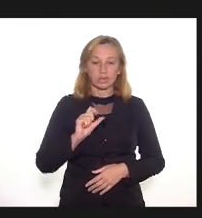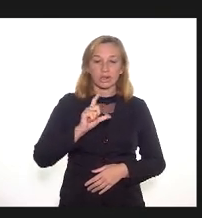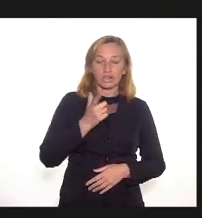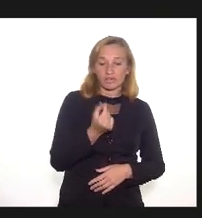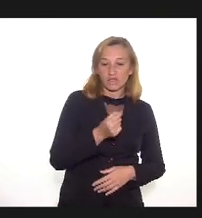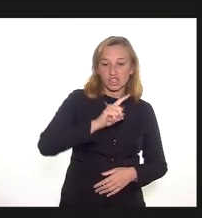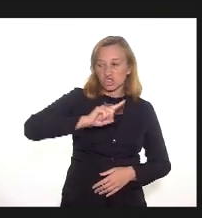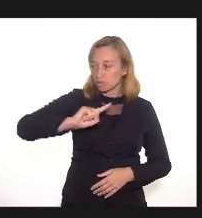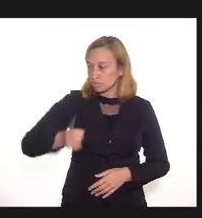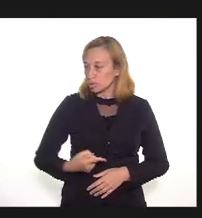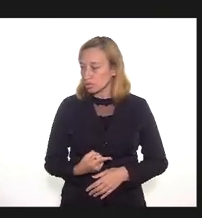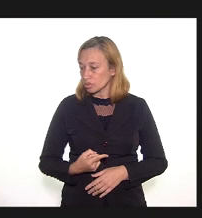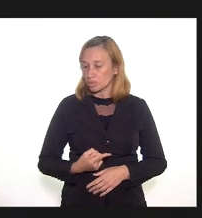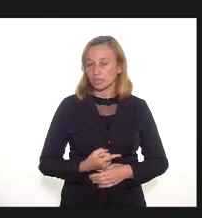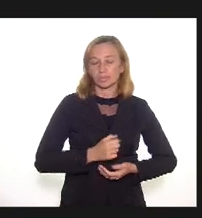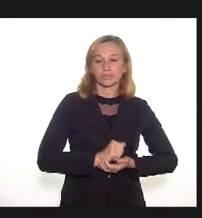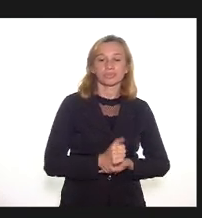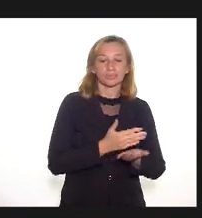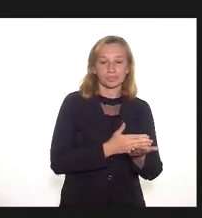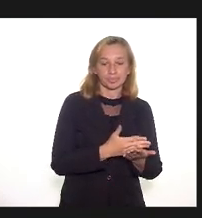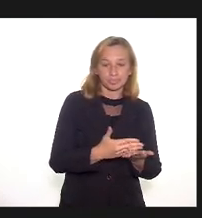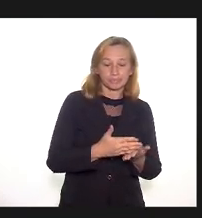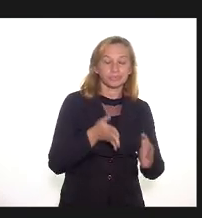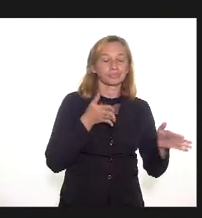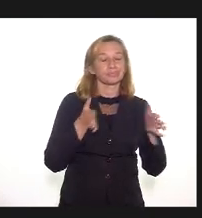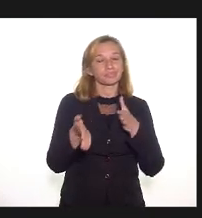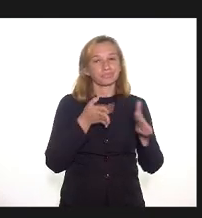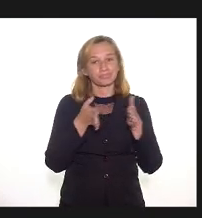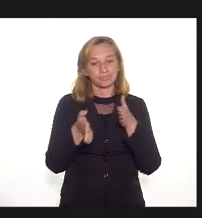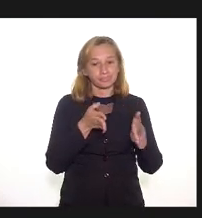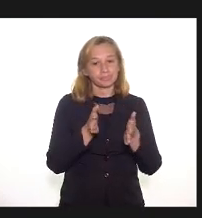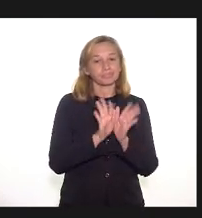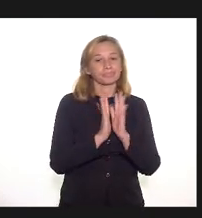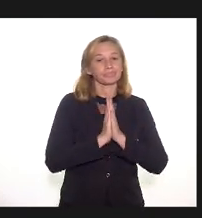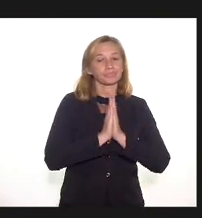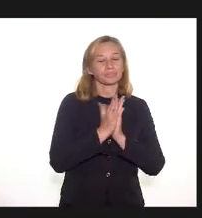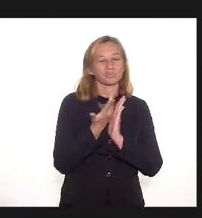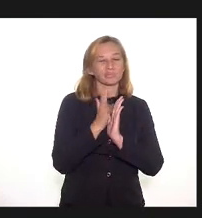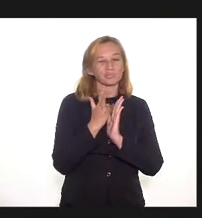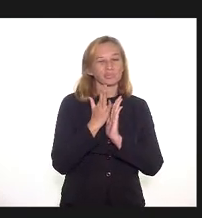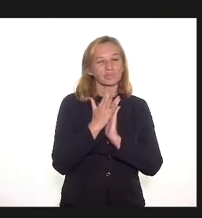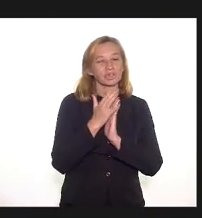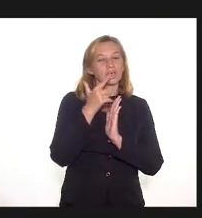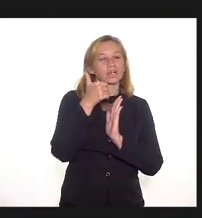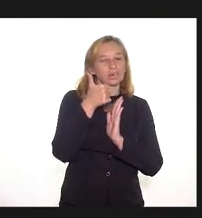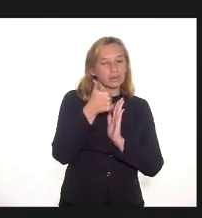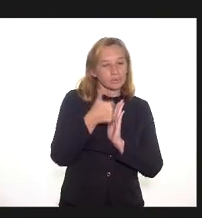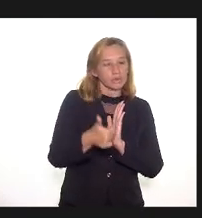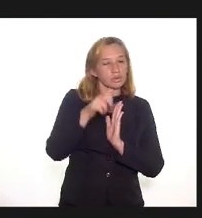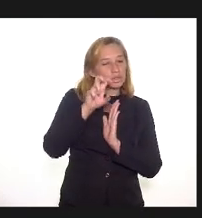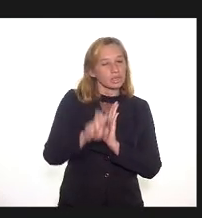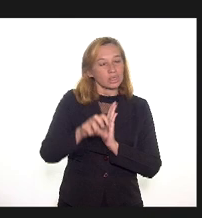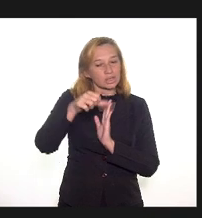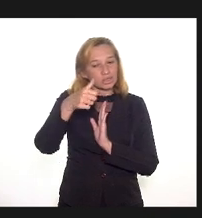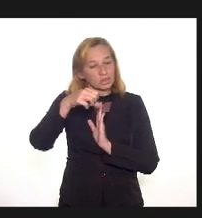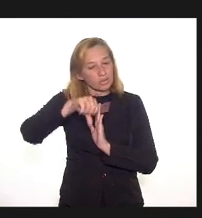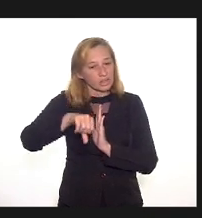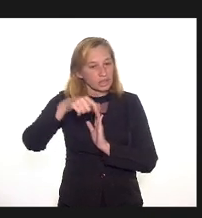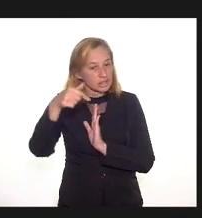ele teve início aproximadamente na ordem de 1597